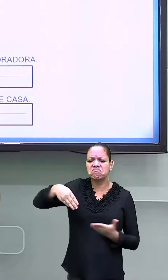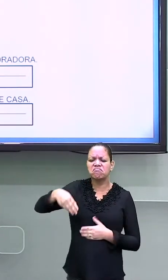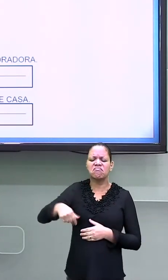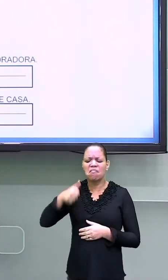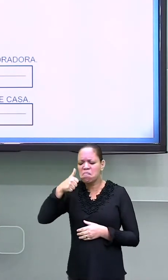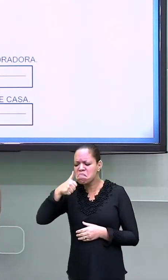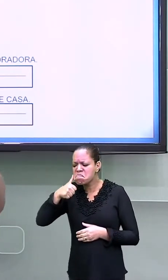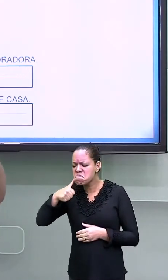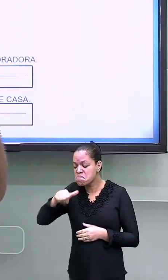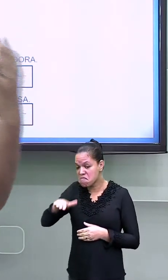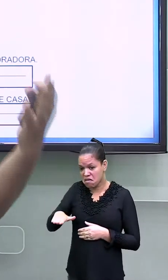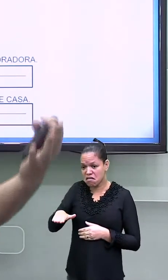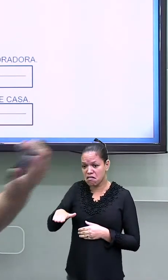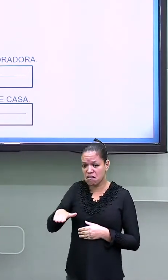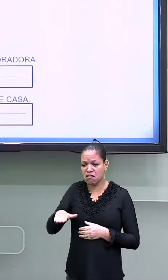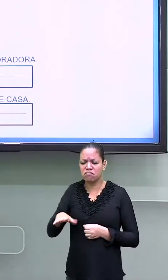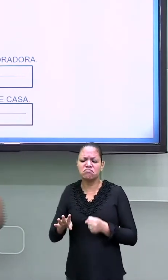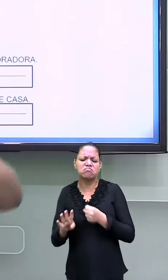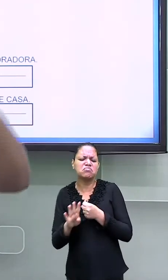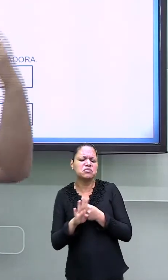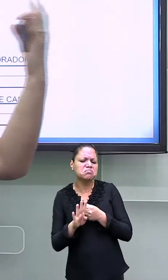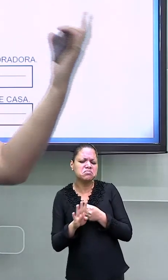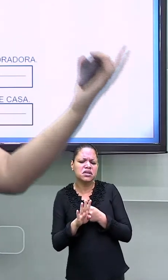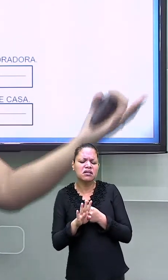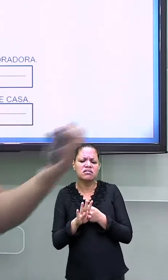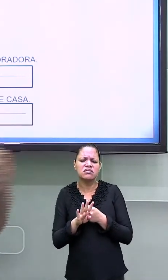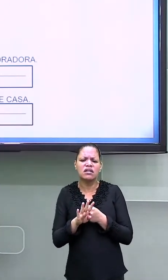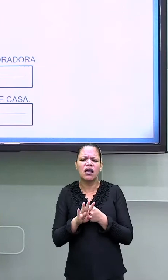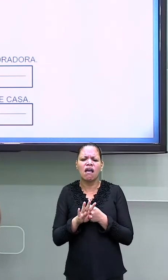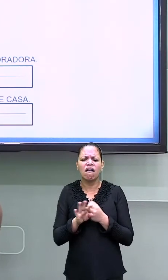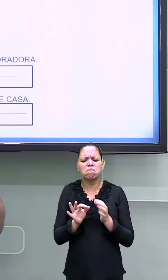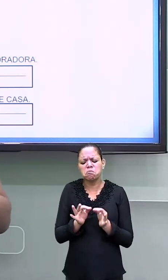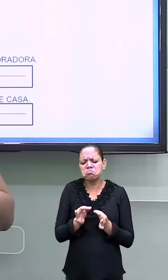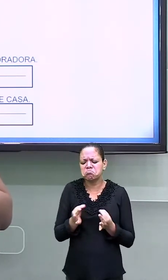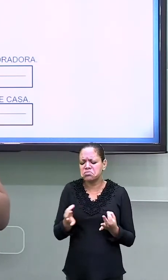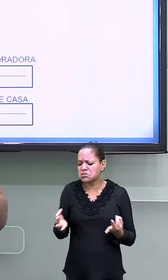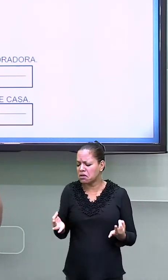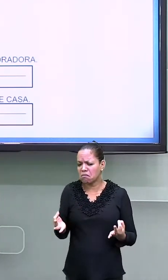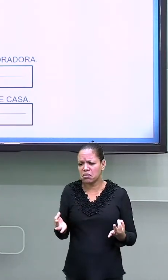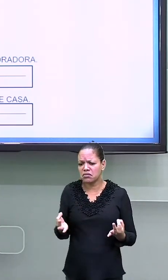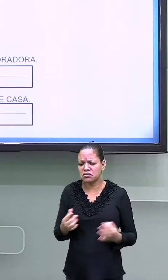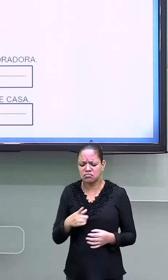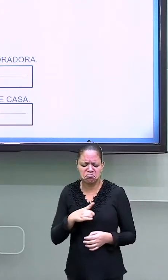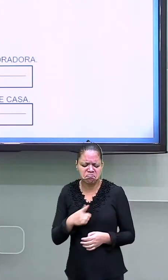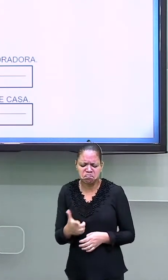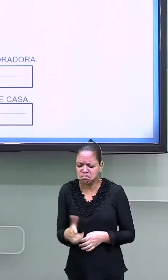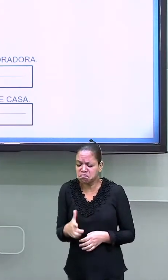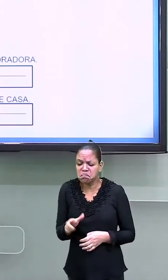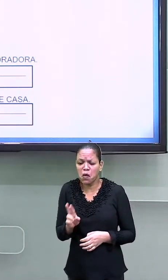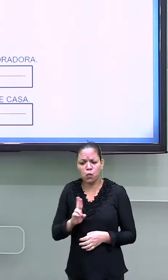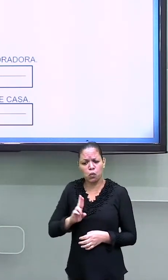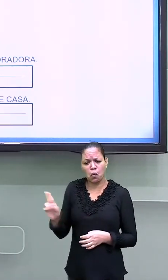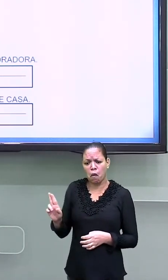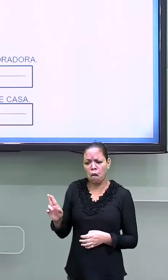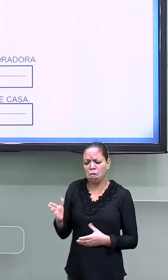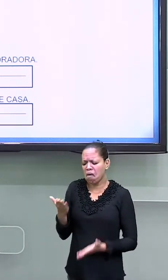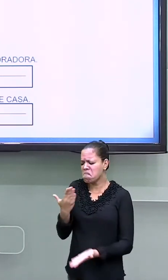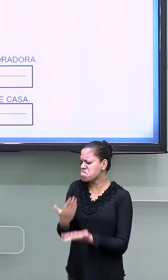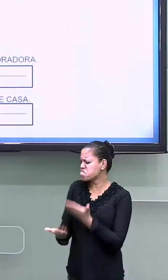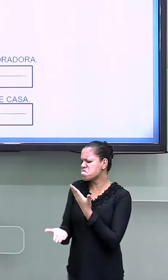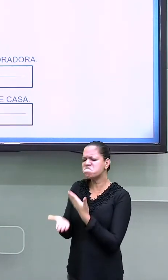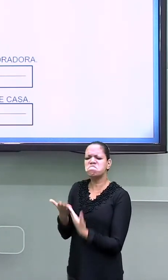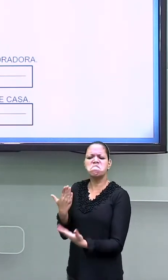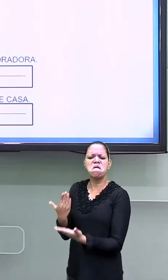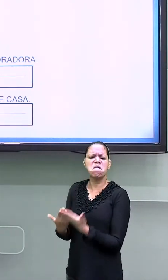nome, é menina, pode ser qualquer menina. A menina que está ali na rua, a menina que está na escola, a menina que está aí sentadinha no sofá